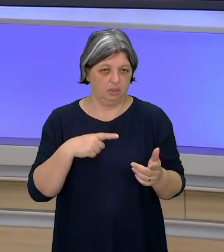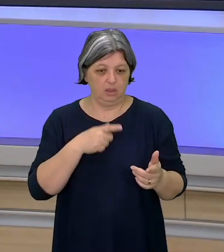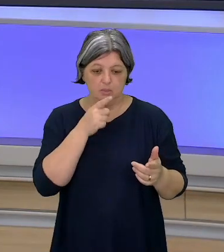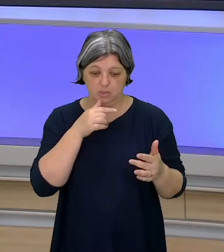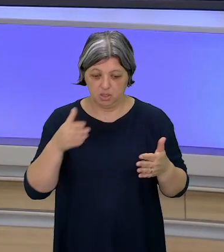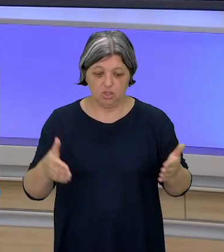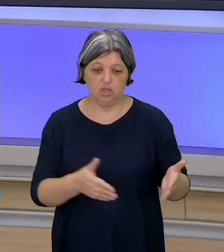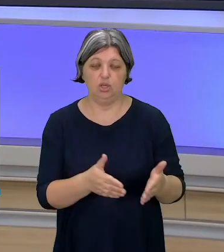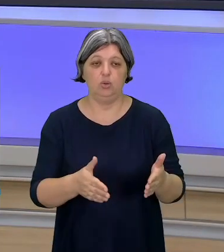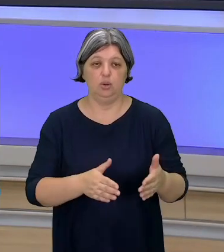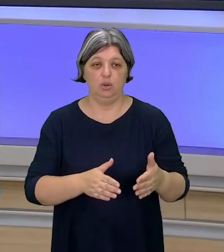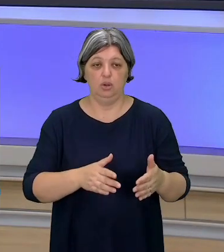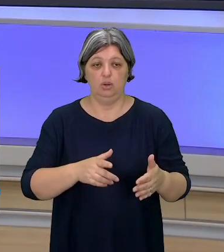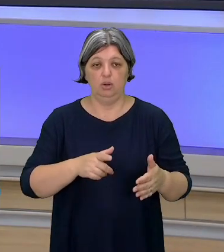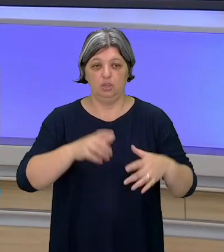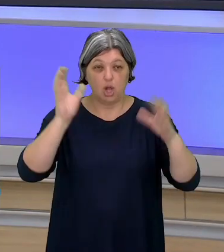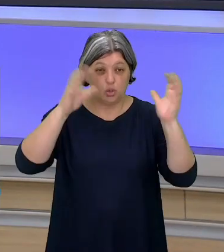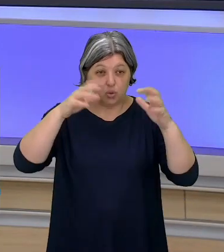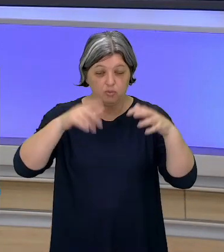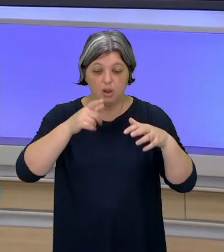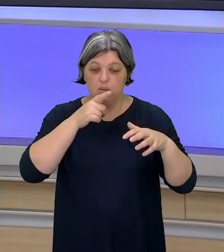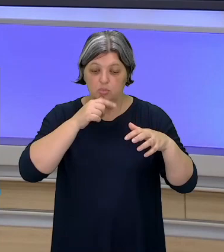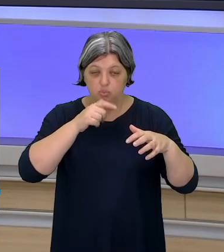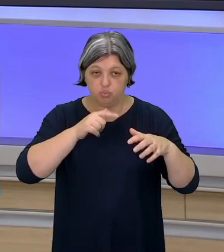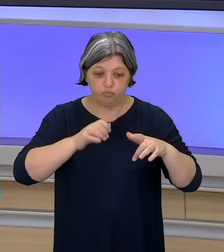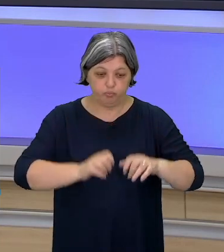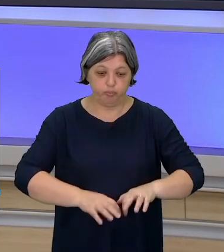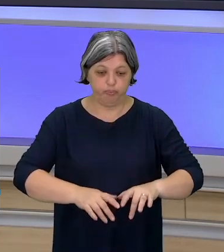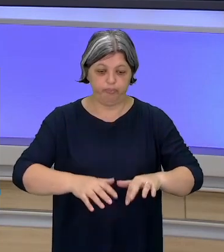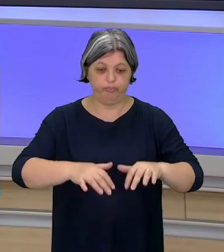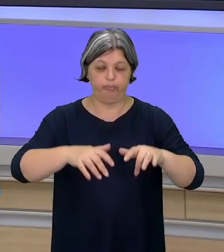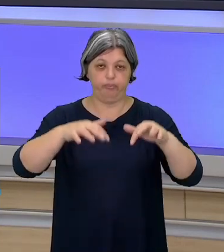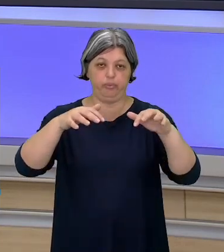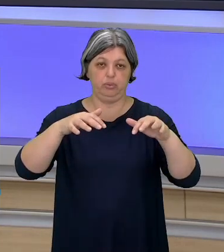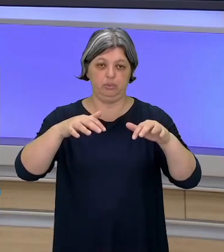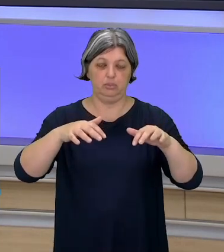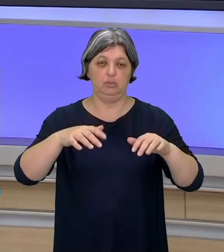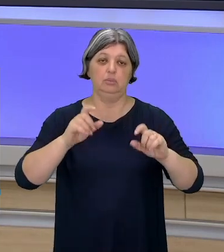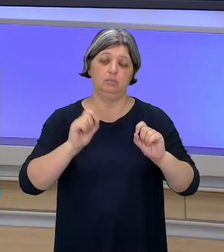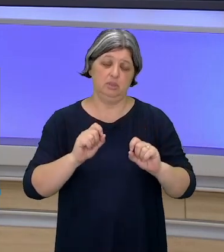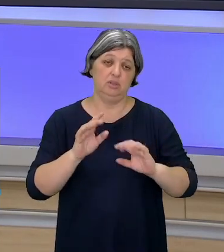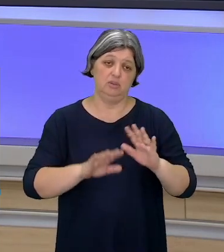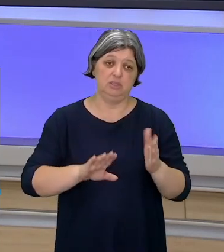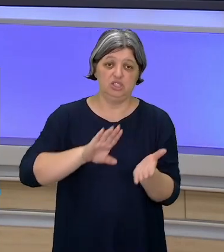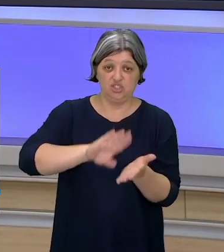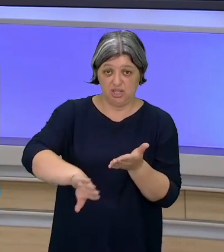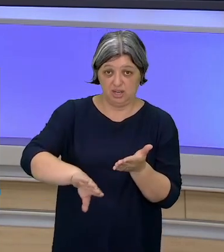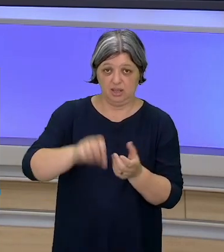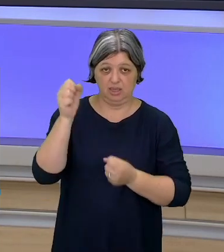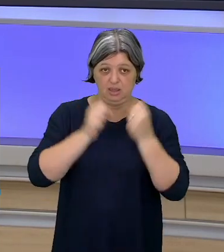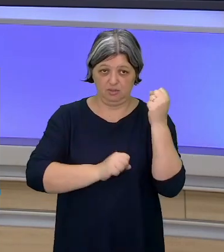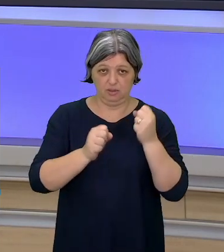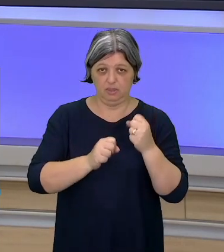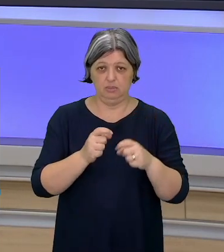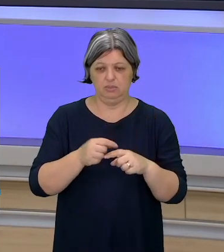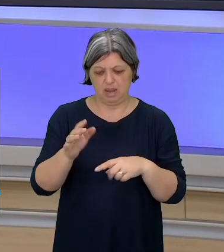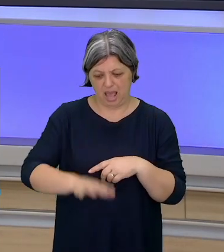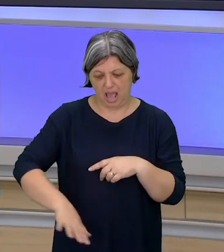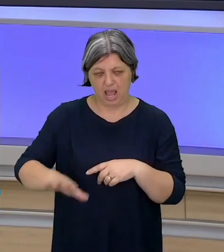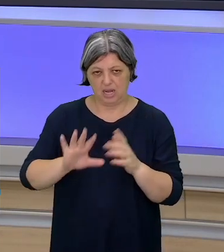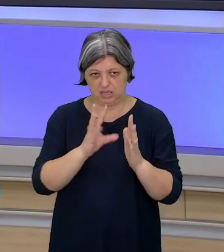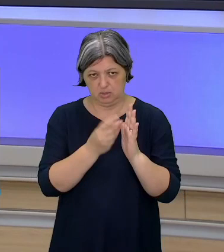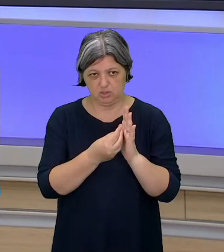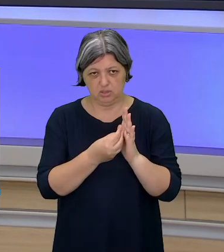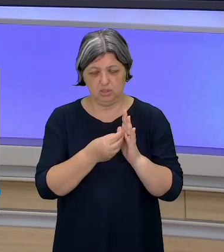Amazônia. Então, se eu só tirar a parte da hidrelétrica, áreas da Amazônia alagadas. Bom, então